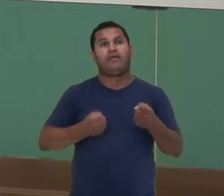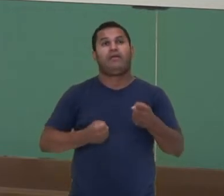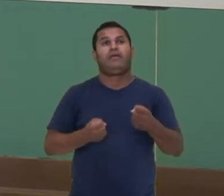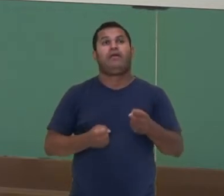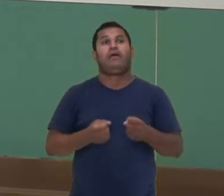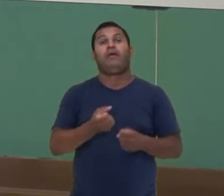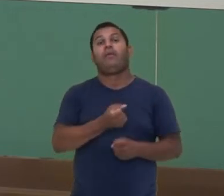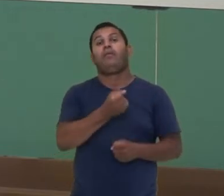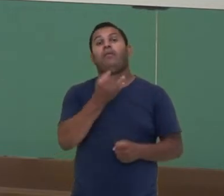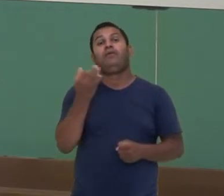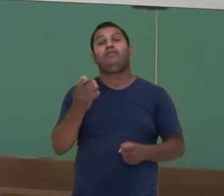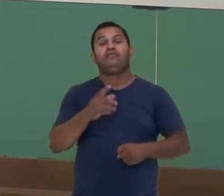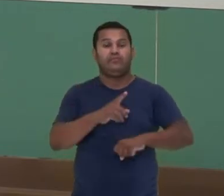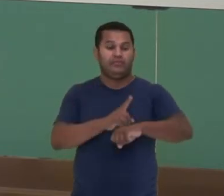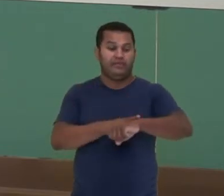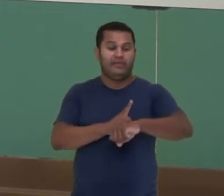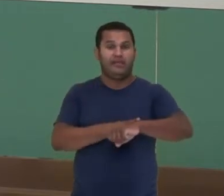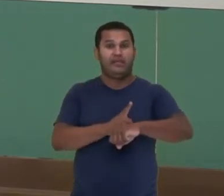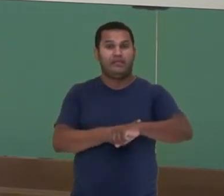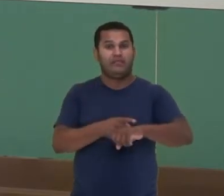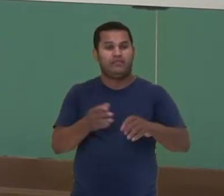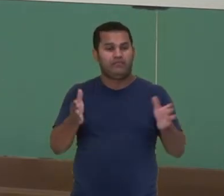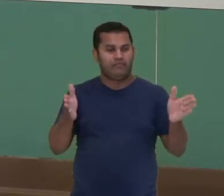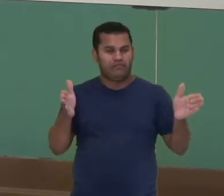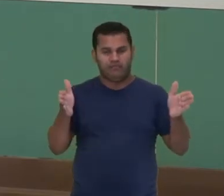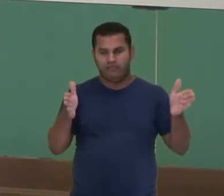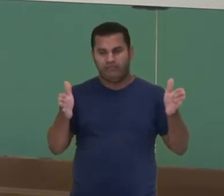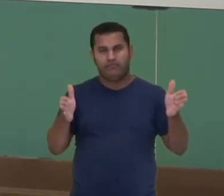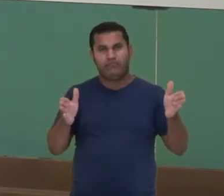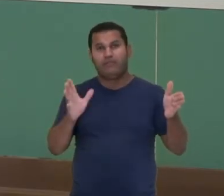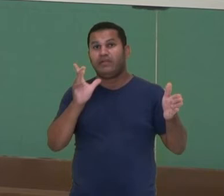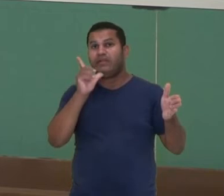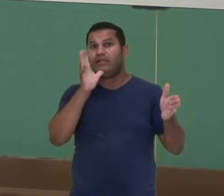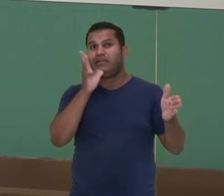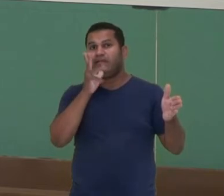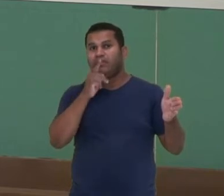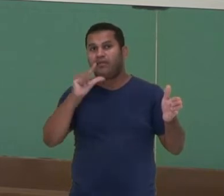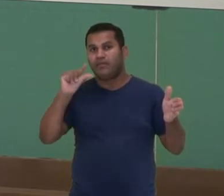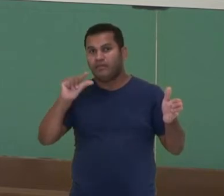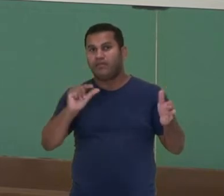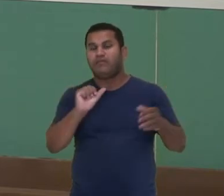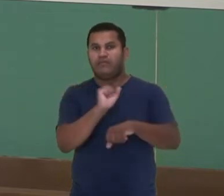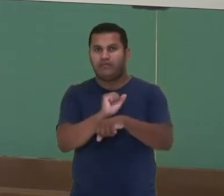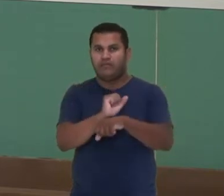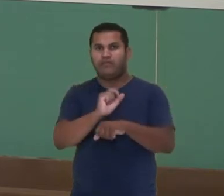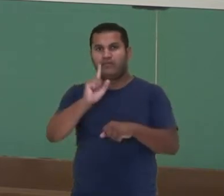pelo sistema ali, ok? Eu vou dar um tempinho para vocês, daqui a pouco a gente volta para discutir.